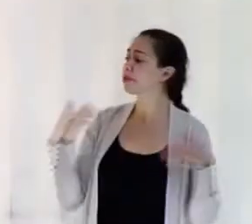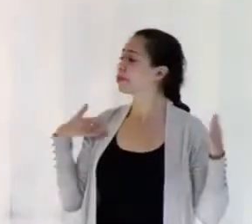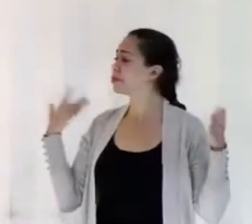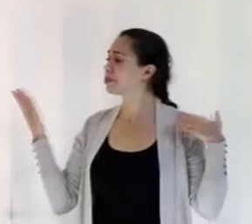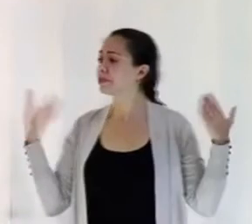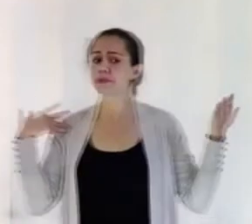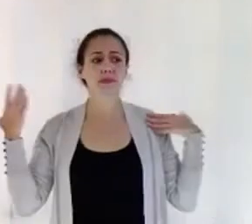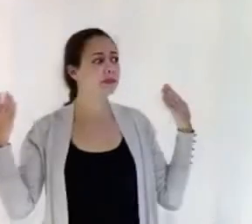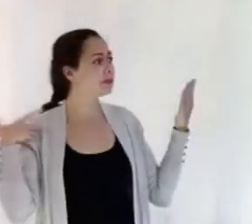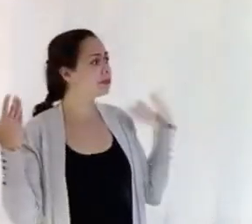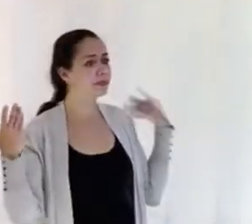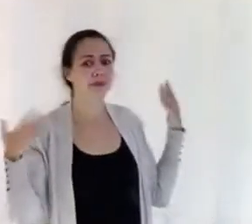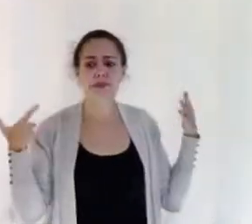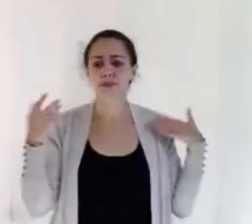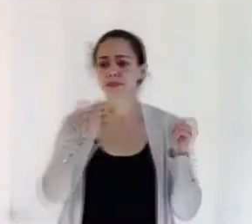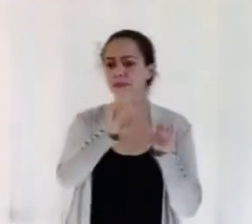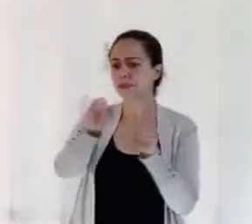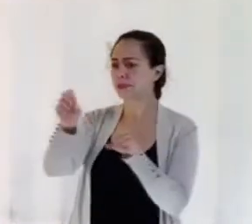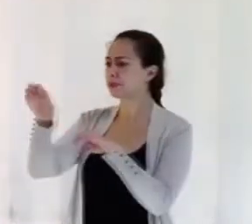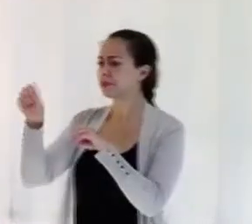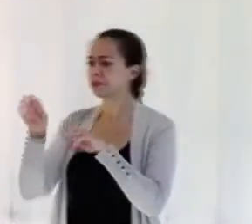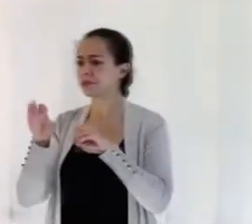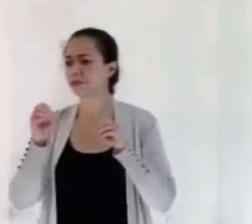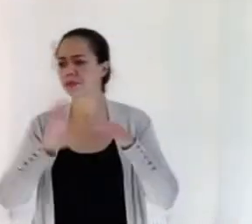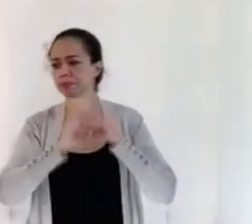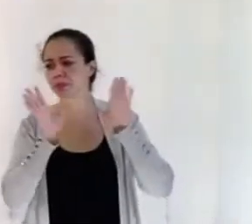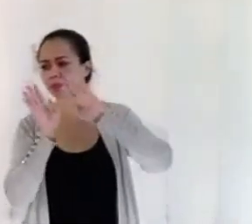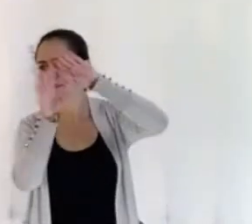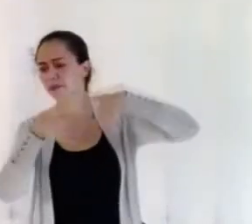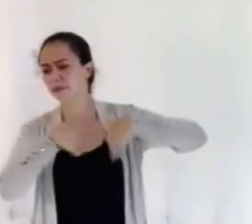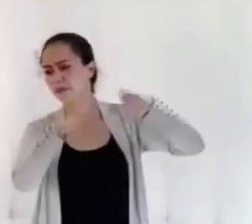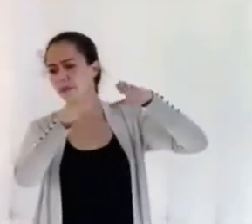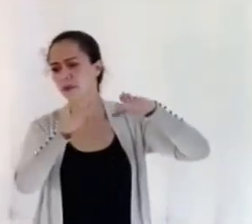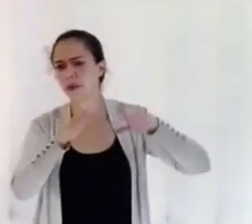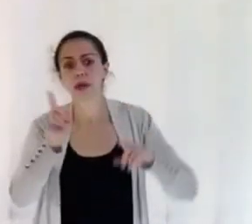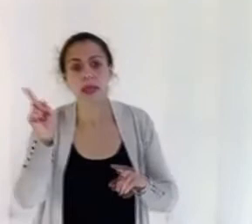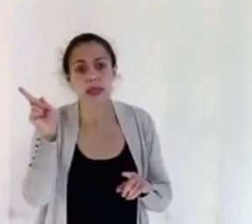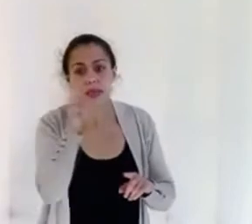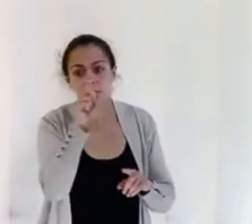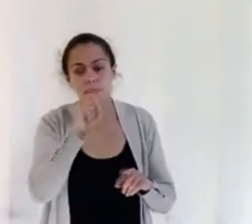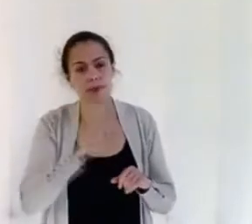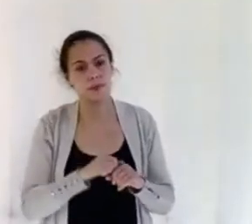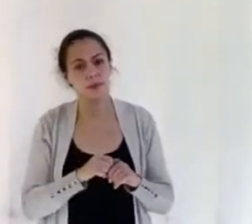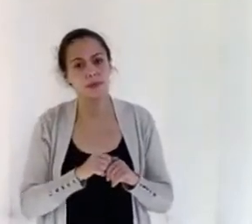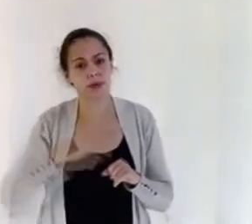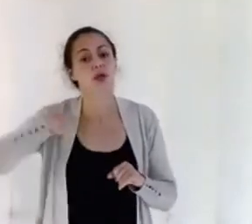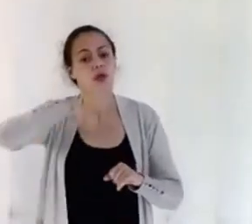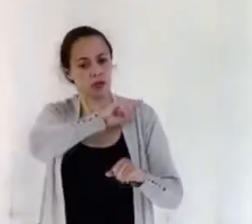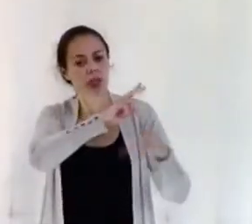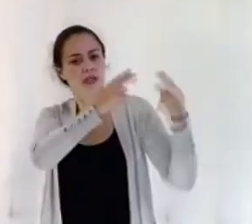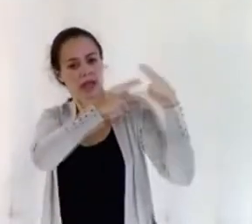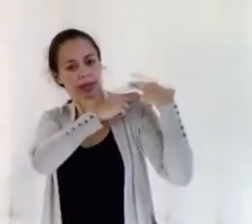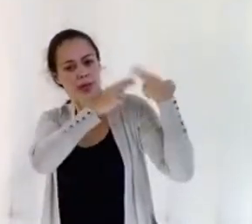apenas ensinando. Deus nos deu essa obrigação a fim de que nós pudéssemos